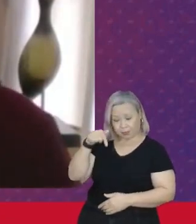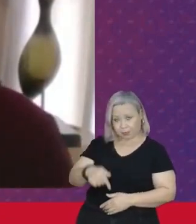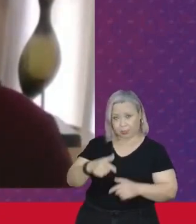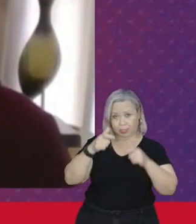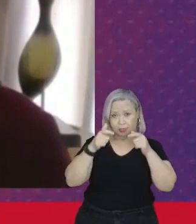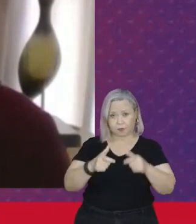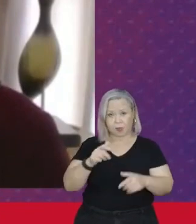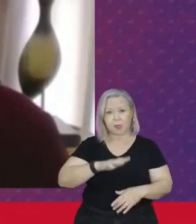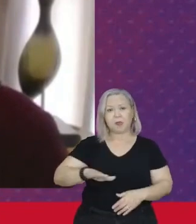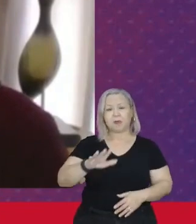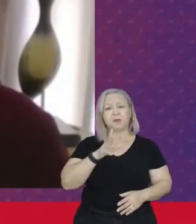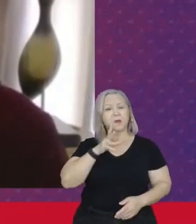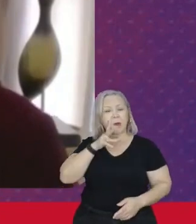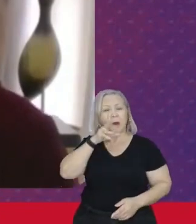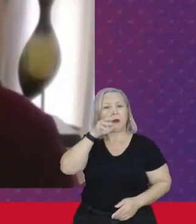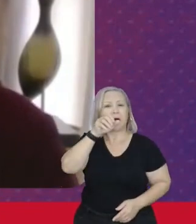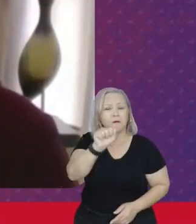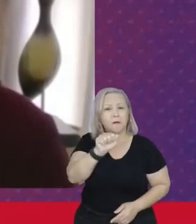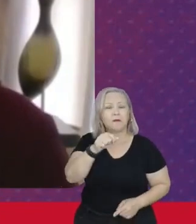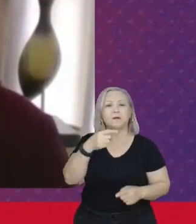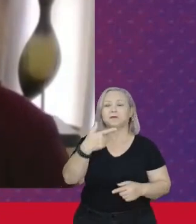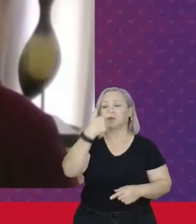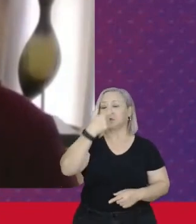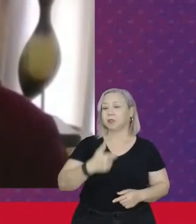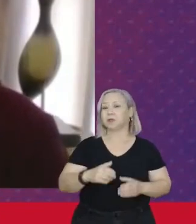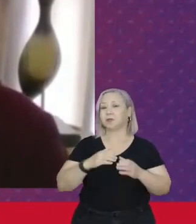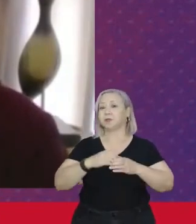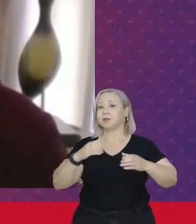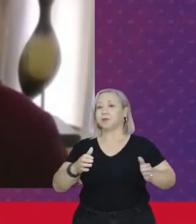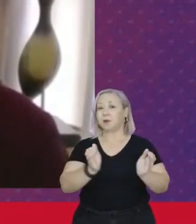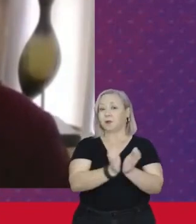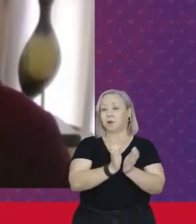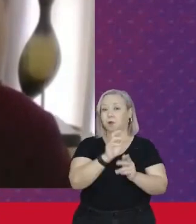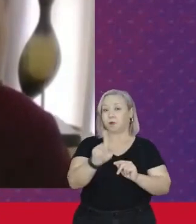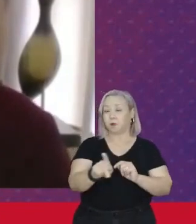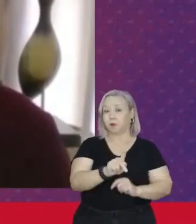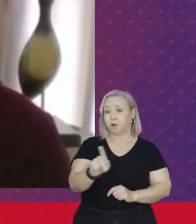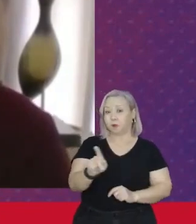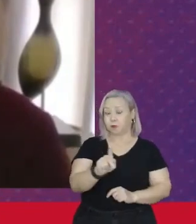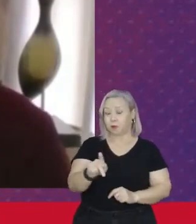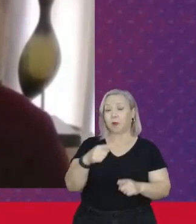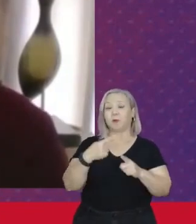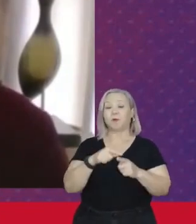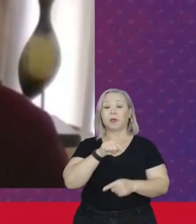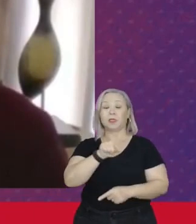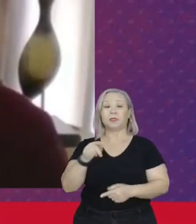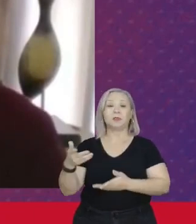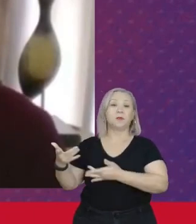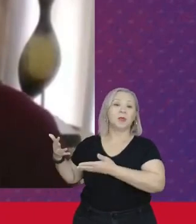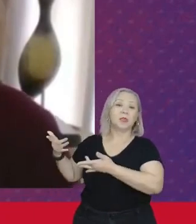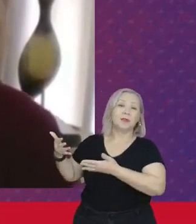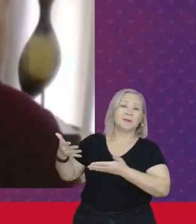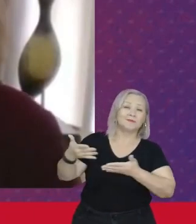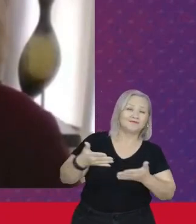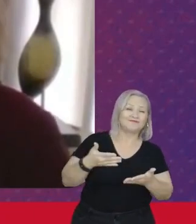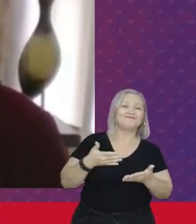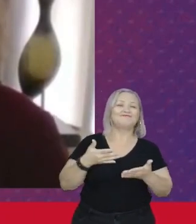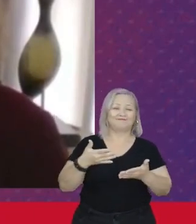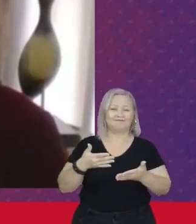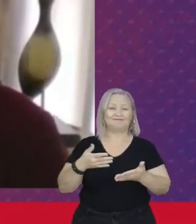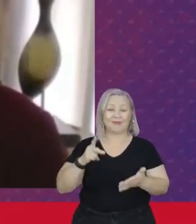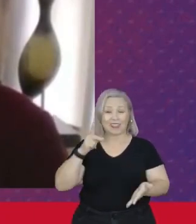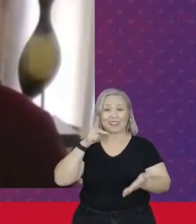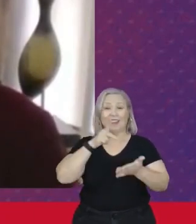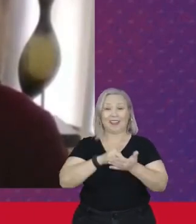com toda a nossa força, porque somos a maioria da categoria e porque isso também traz à tona um grau